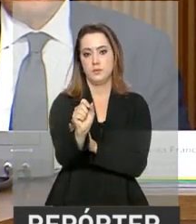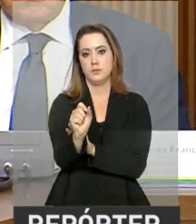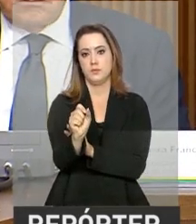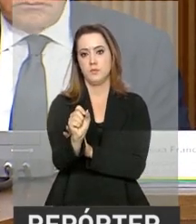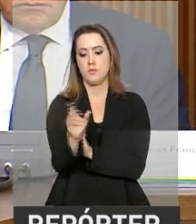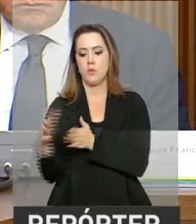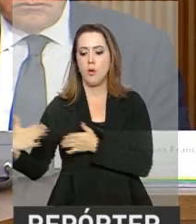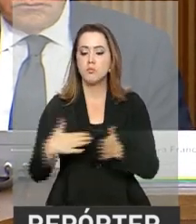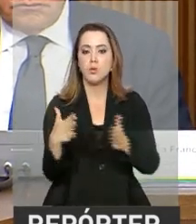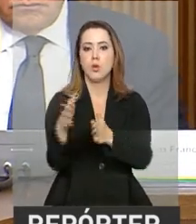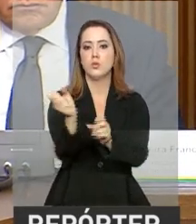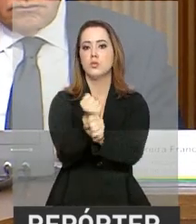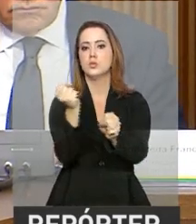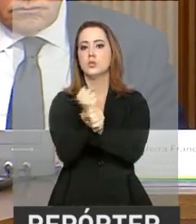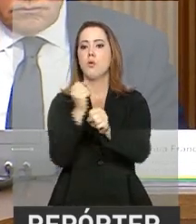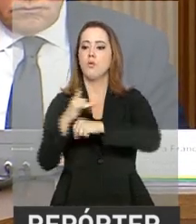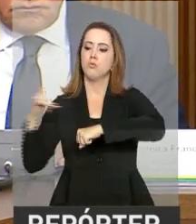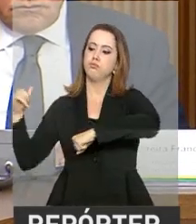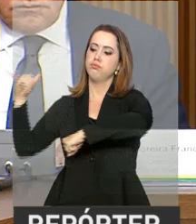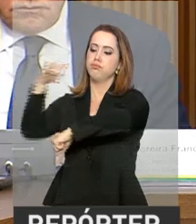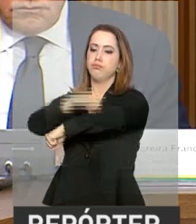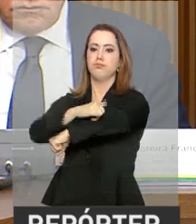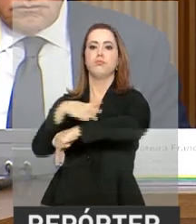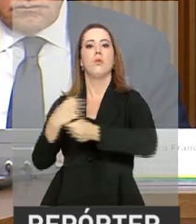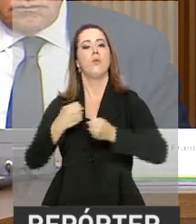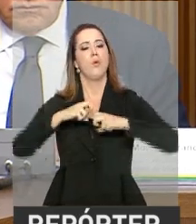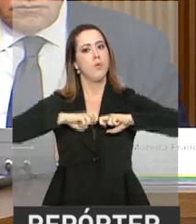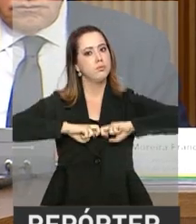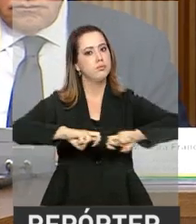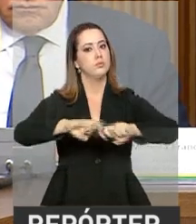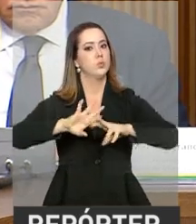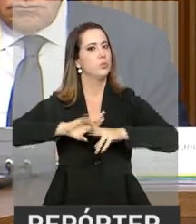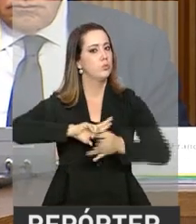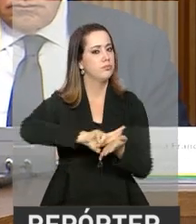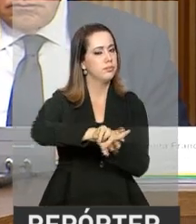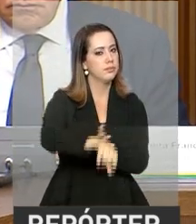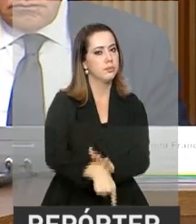nas rodovias, aeroportos, ferrovias, tudo que